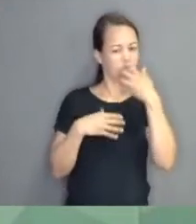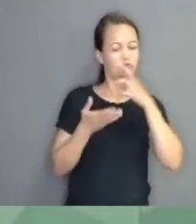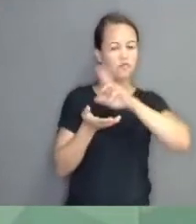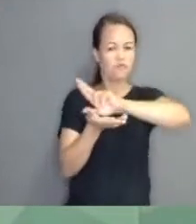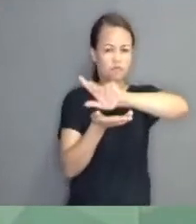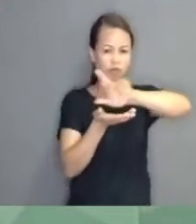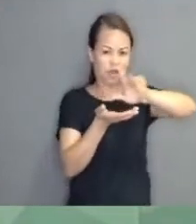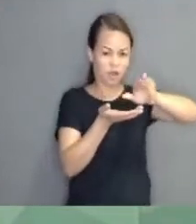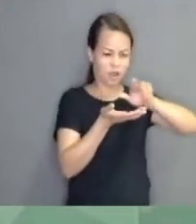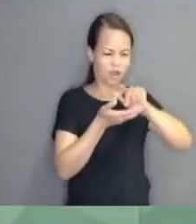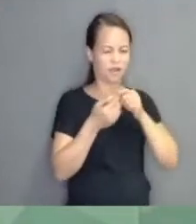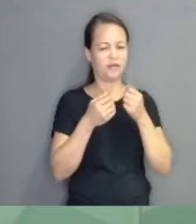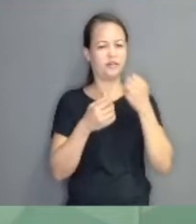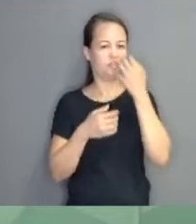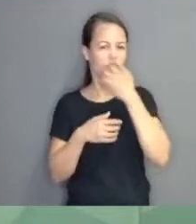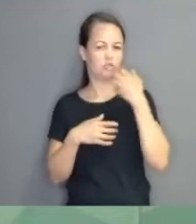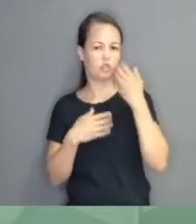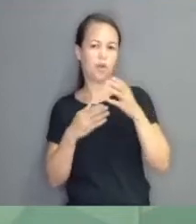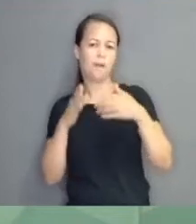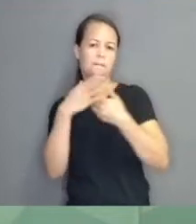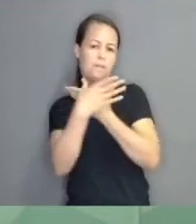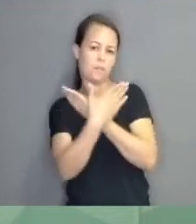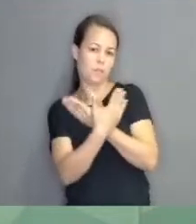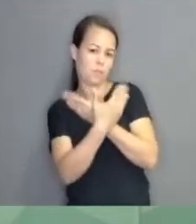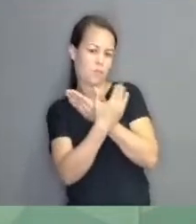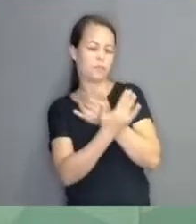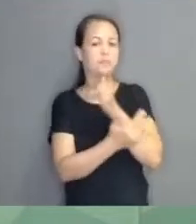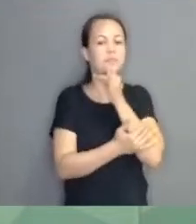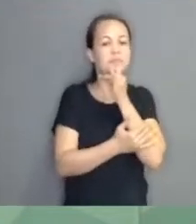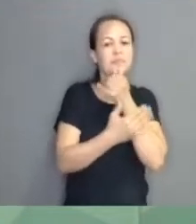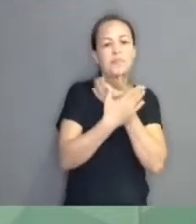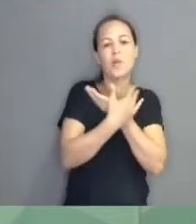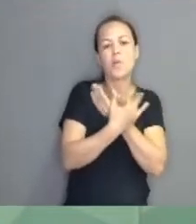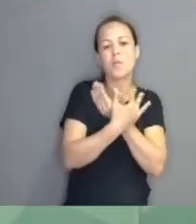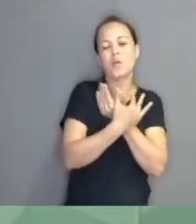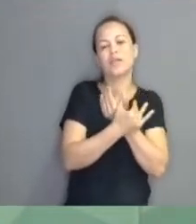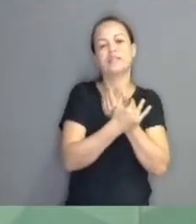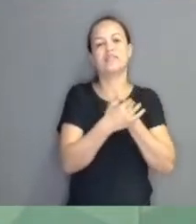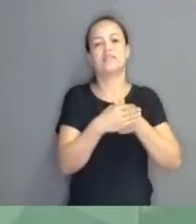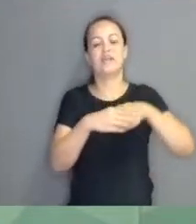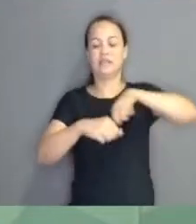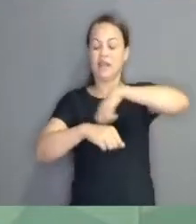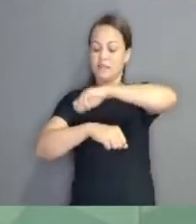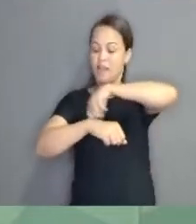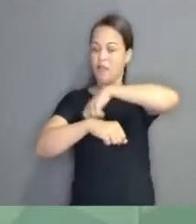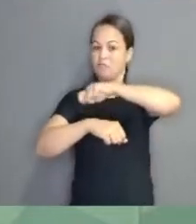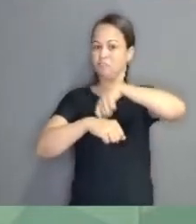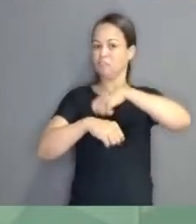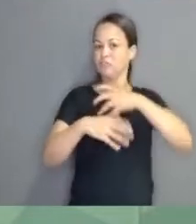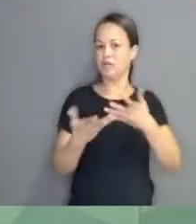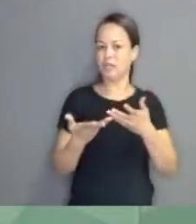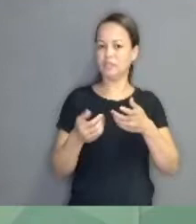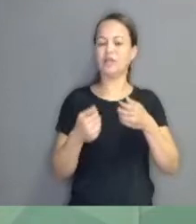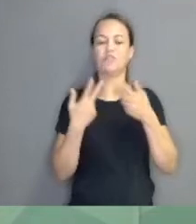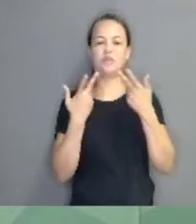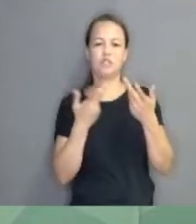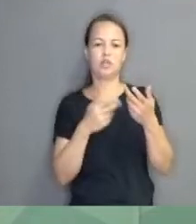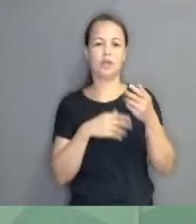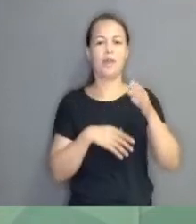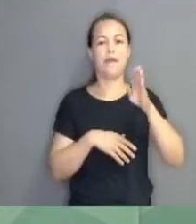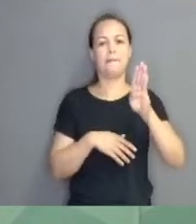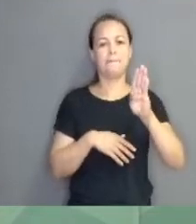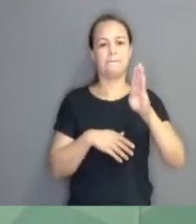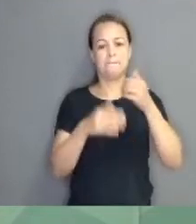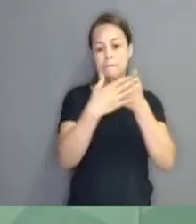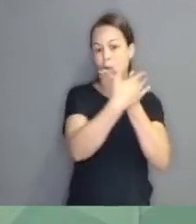por exemplo a da Borboletinha borboletinha tá na cozinha né Então faz esse sozinho de